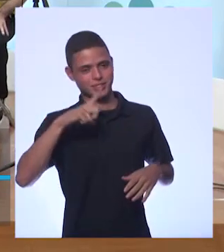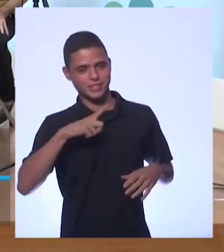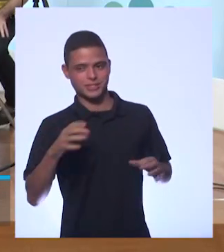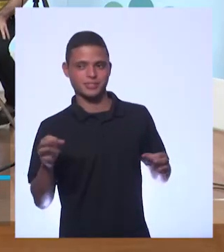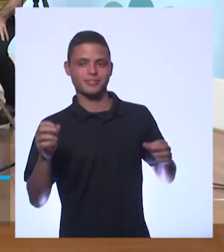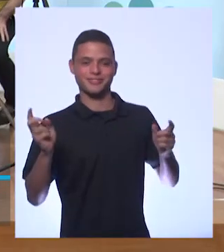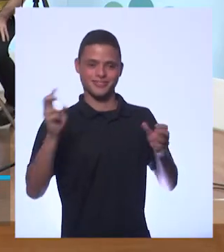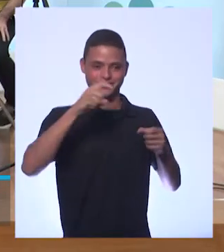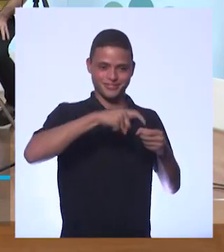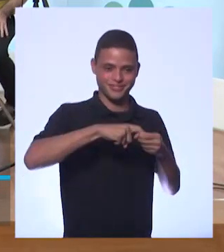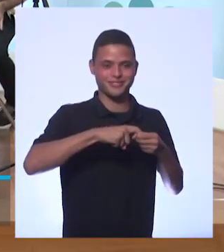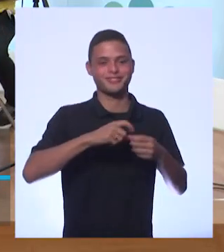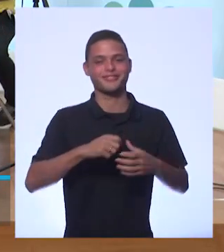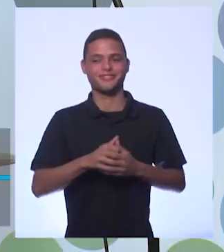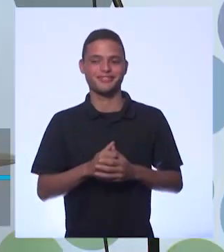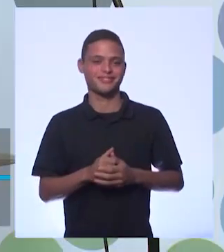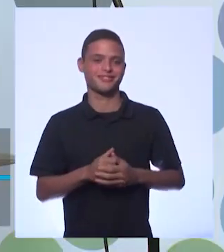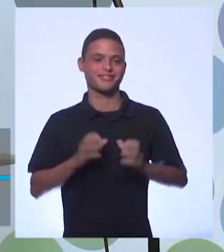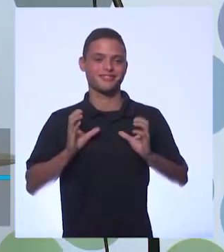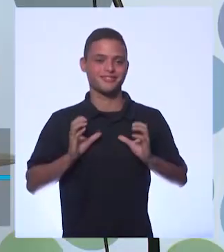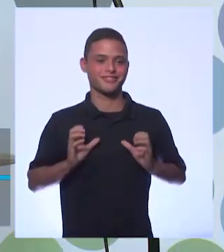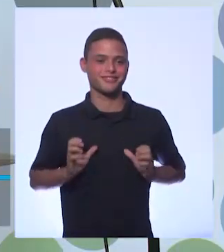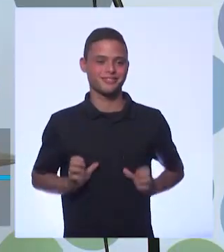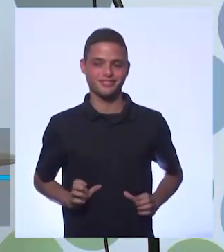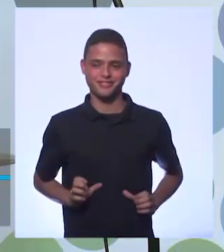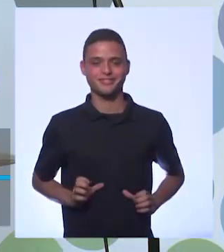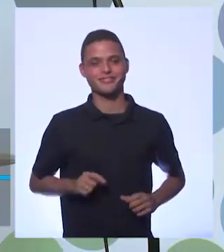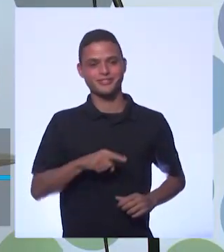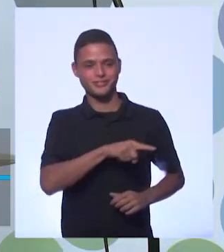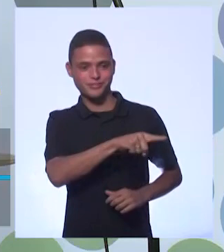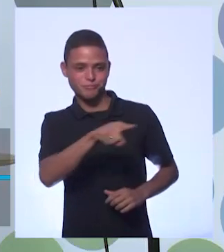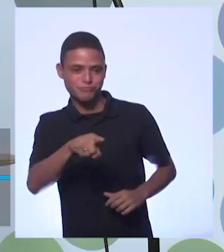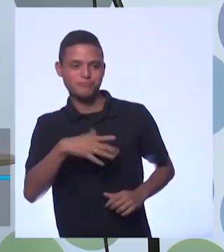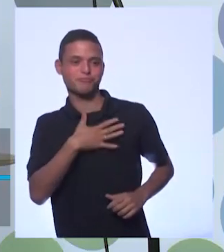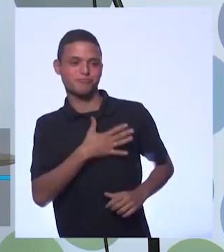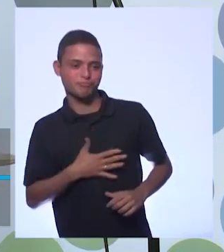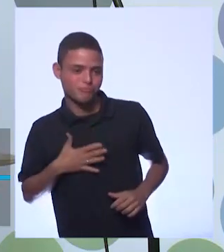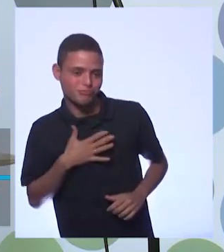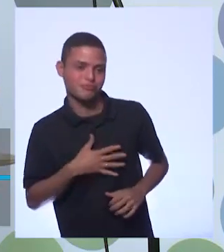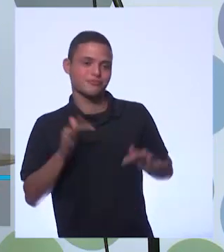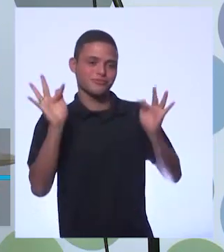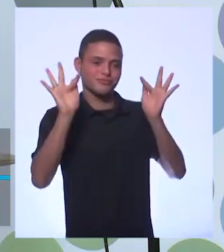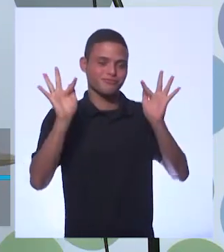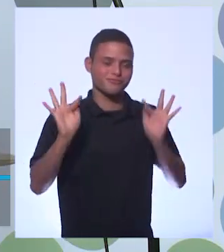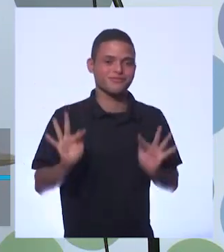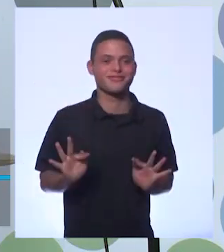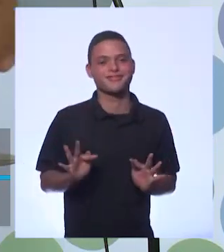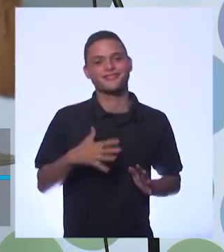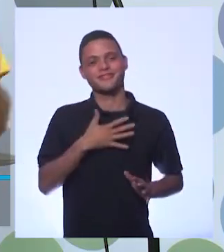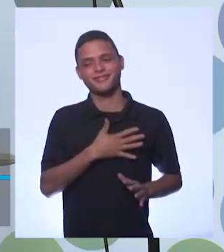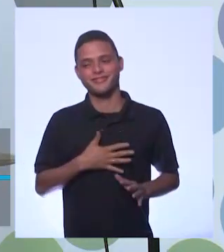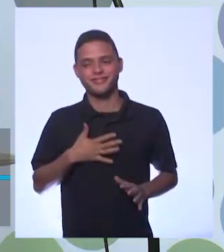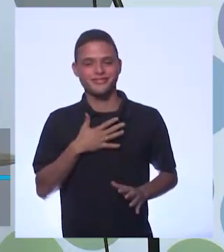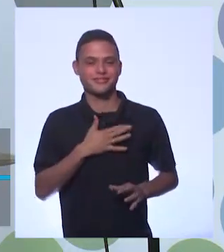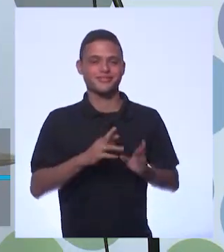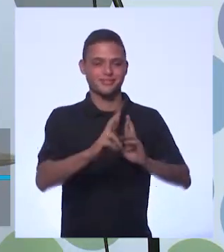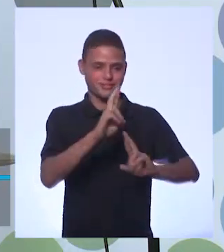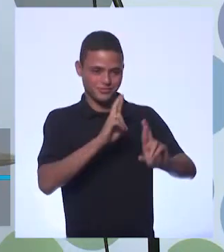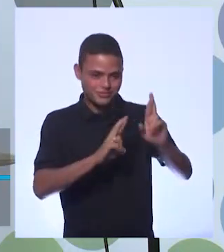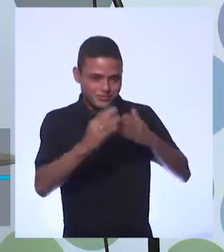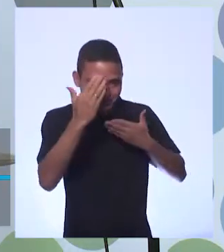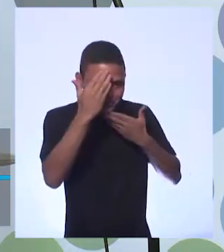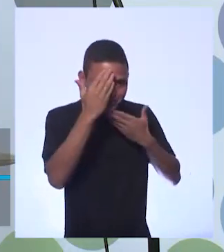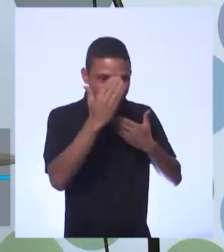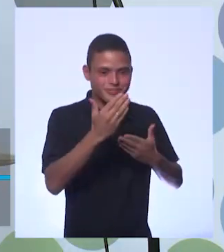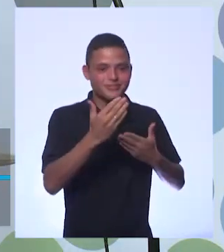né? Mas é isso aí, pessoal. Que bom que vocês gostaram. Fico muito contente de ouvir isso de vocês. E bom... É